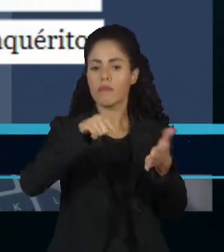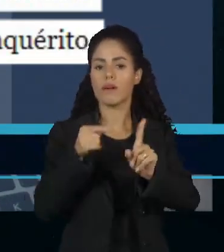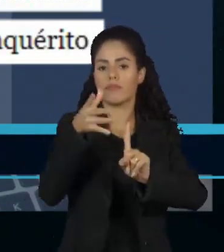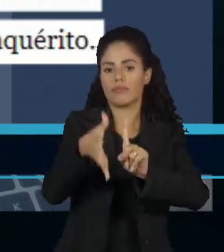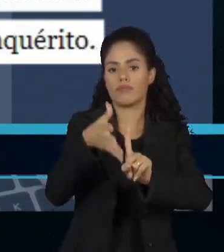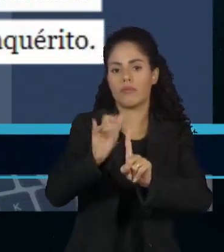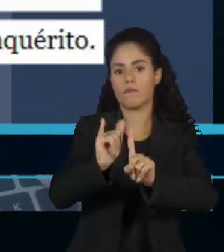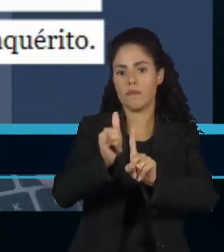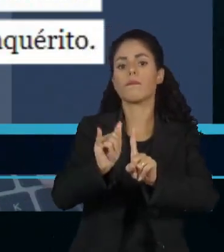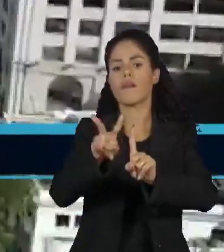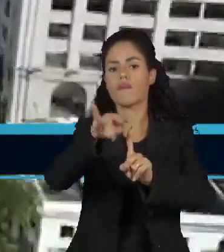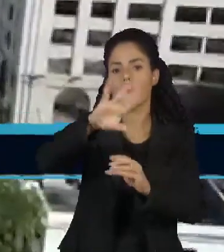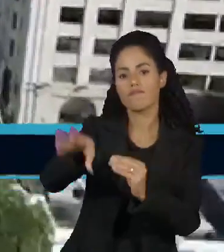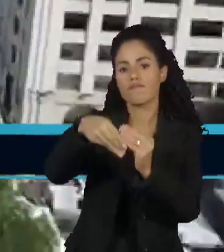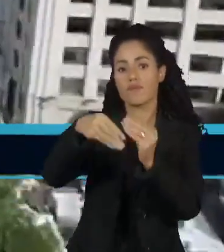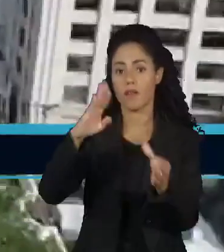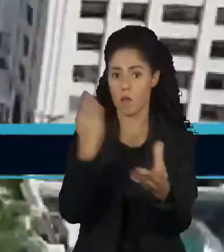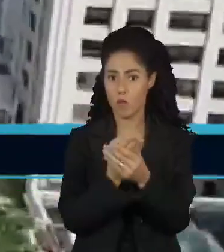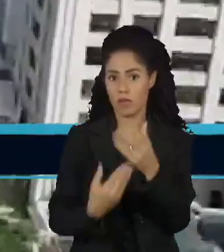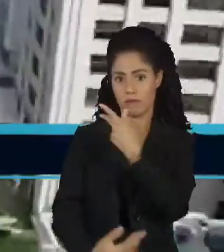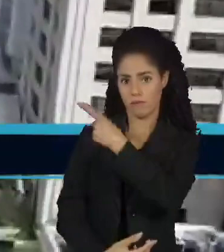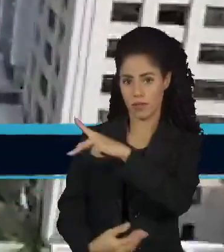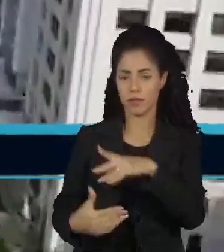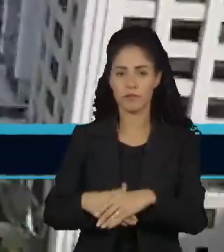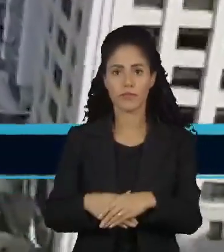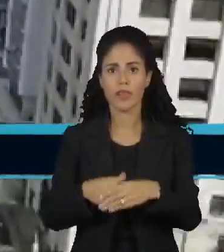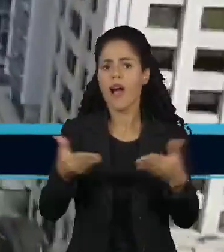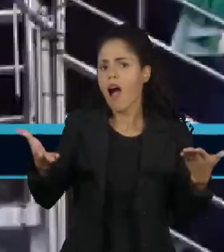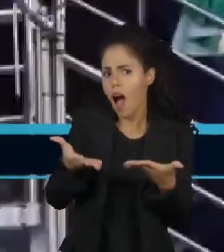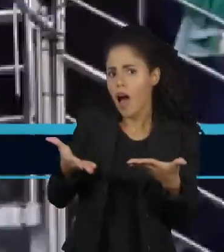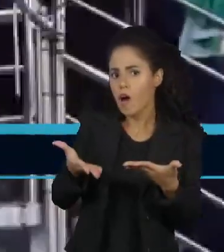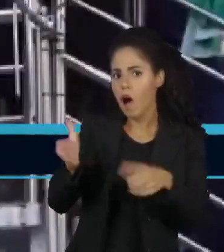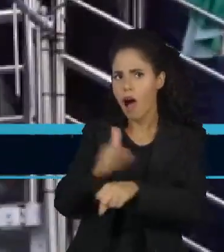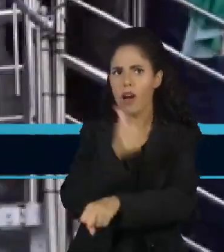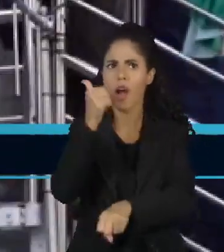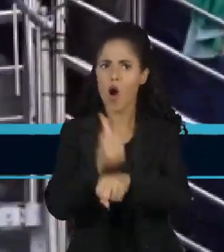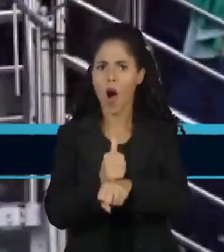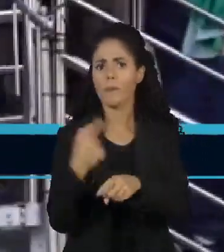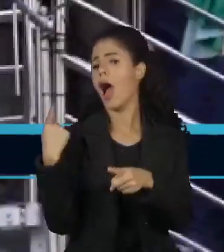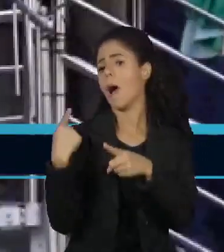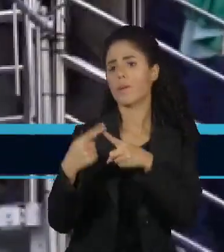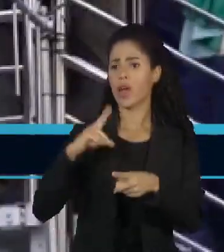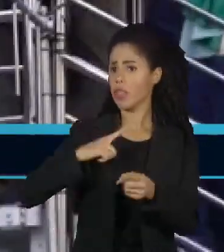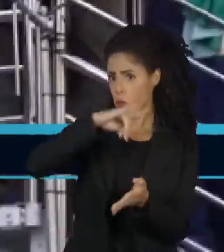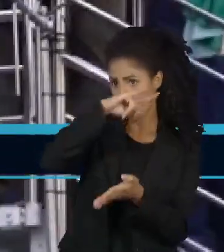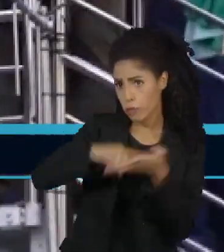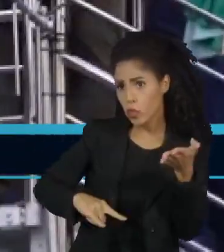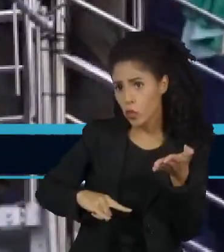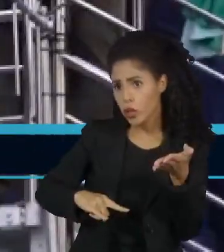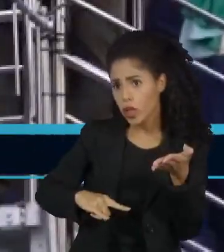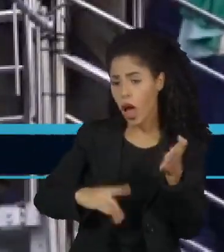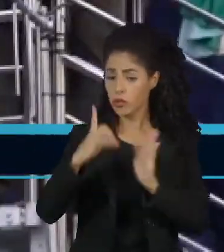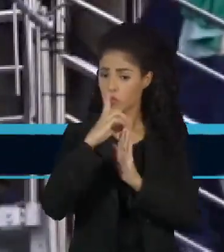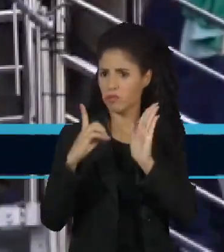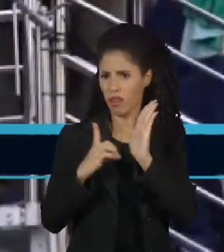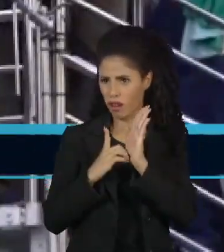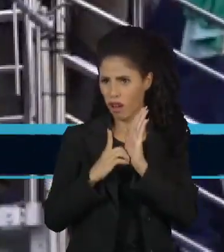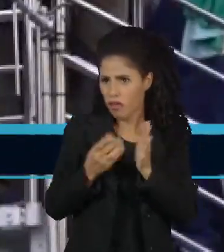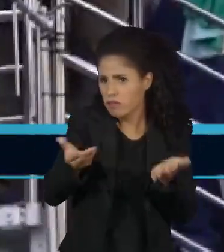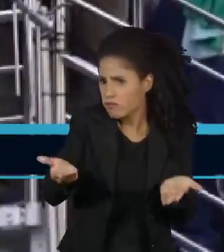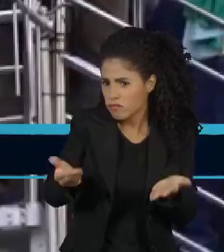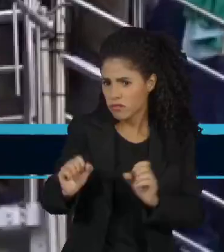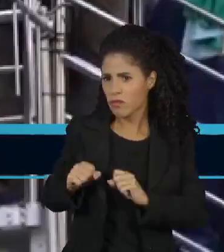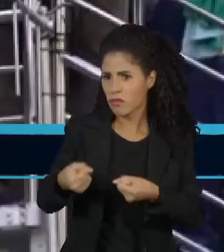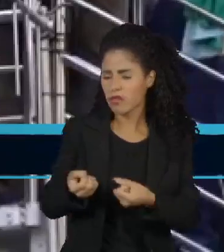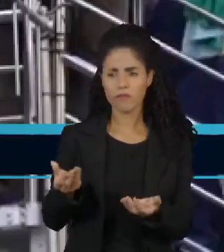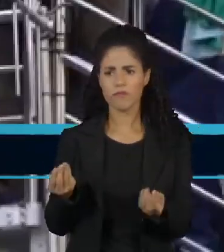será incluído no inquérito. Agora, o golpe é porque tem uma minuta de um decreto de estado de